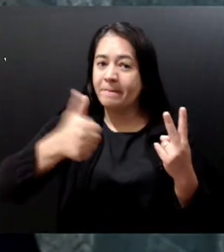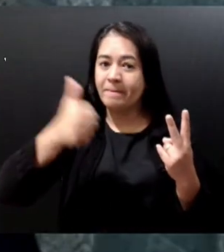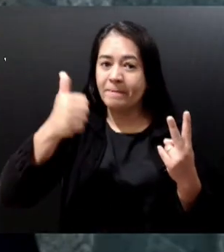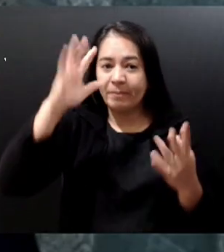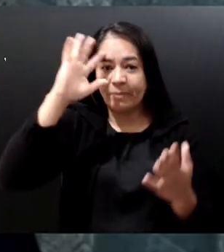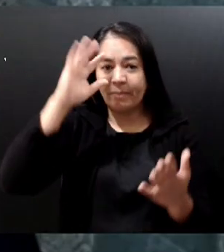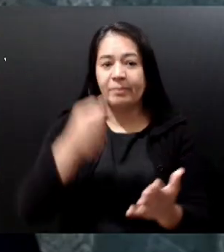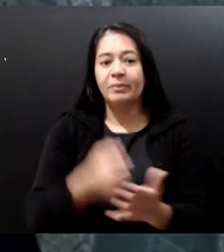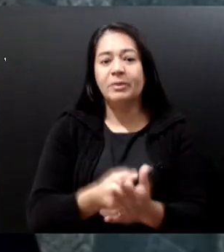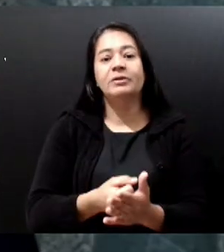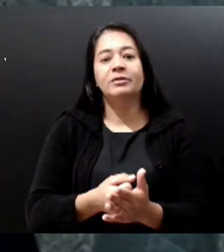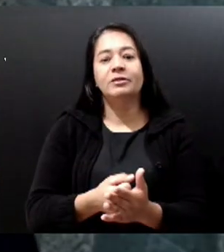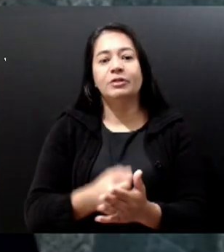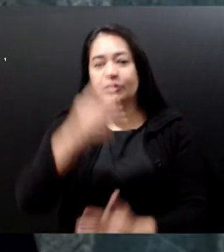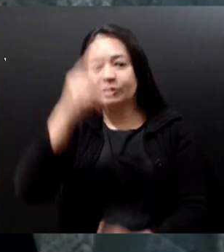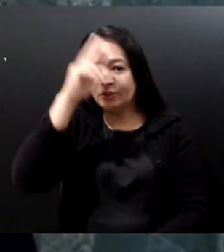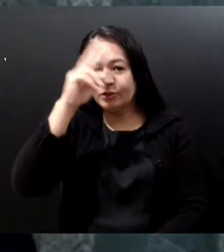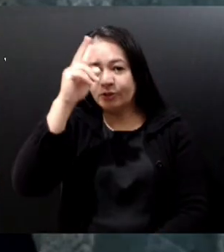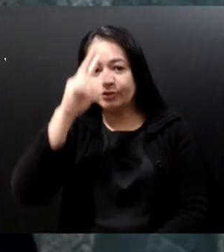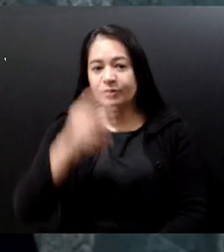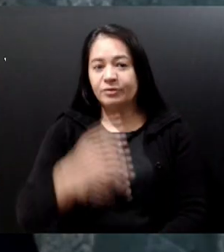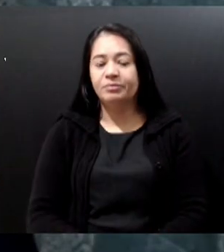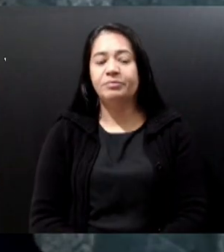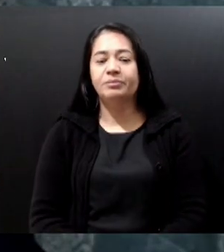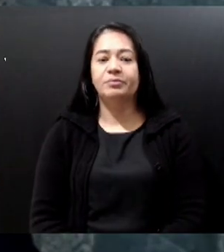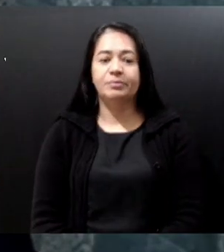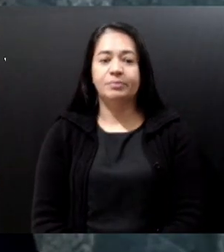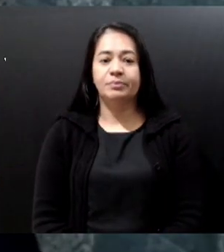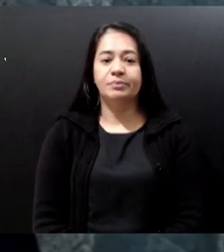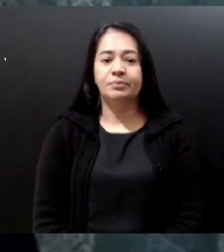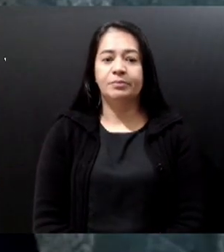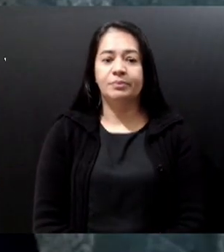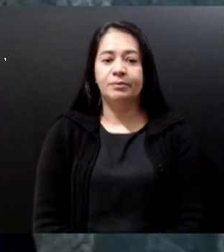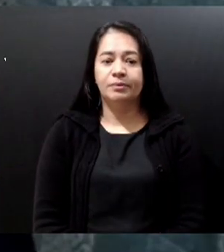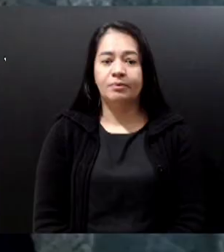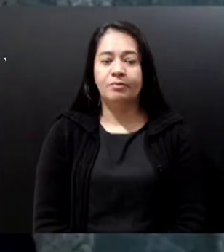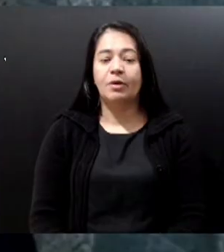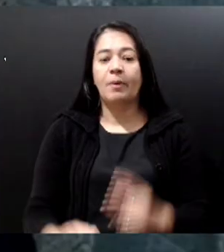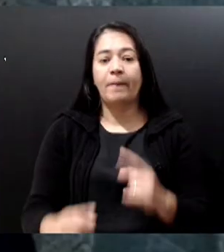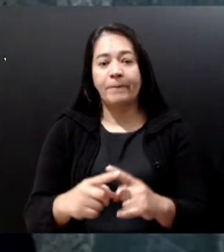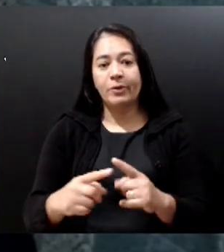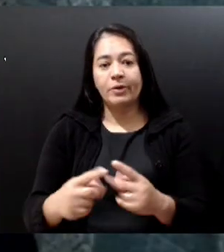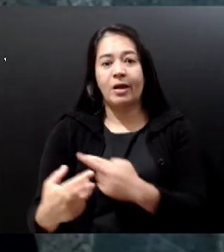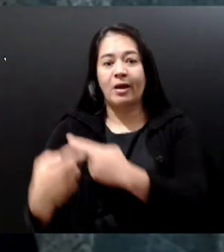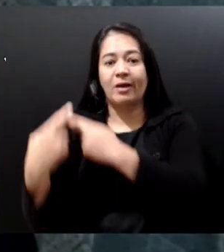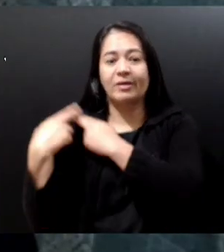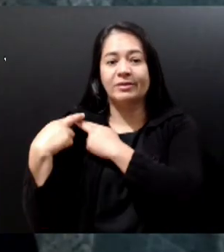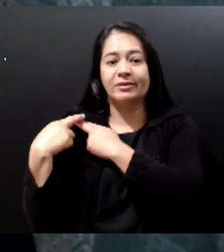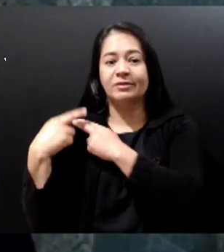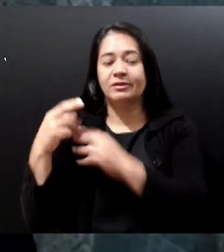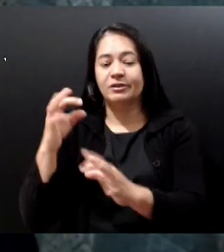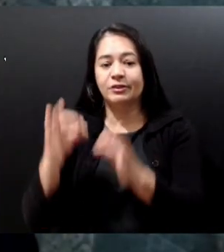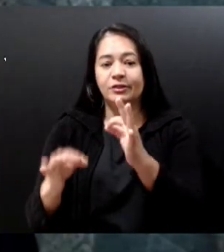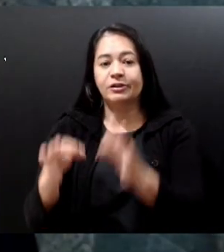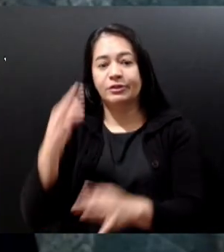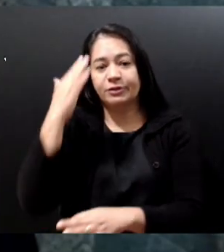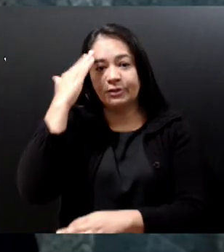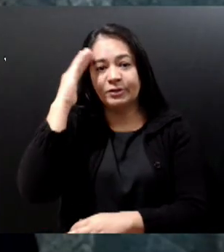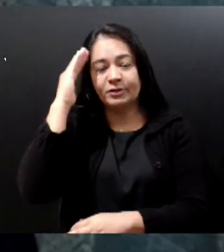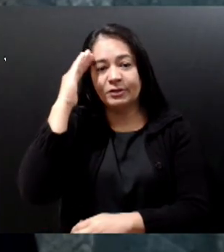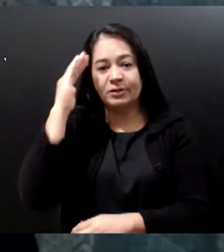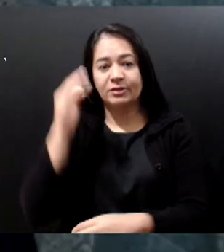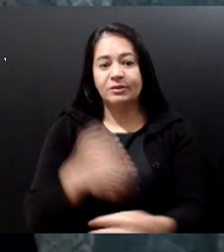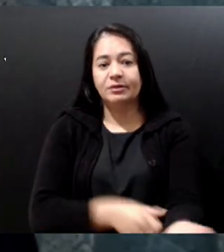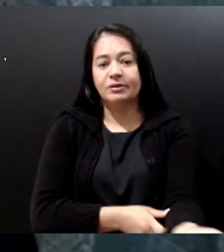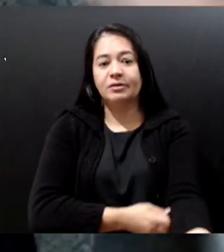o avô queria a guarda, e a justiça entendeu que minimamente ela